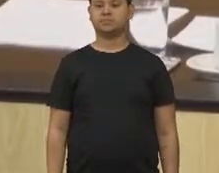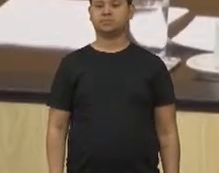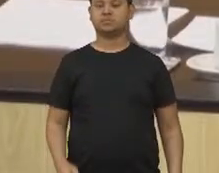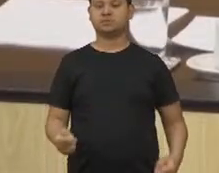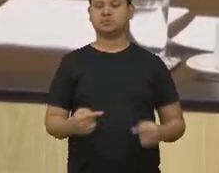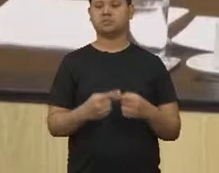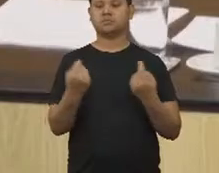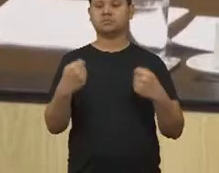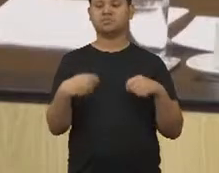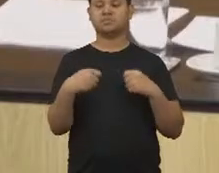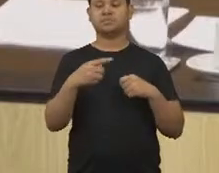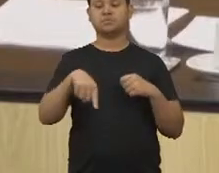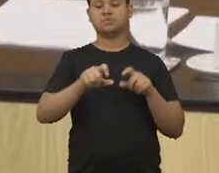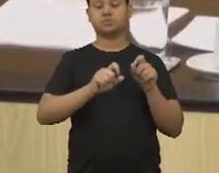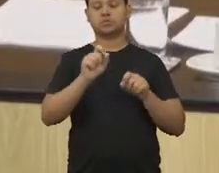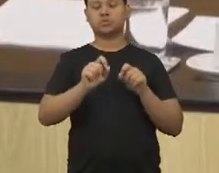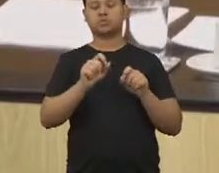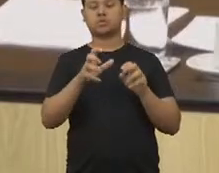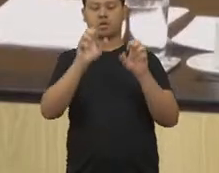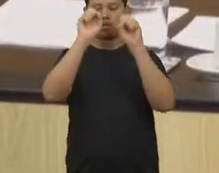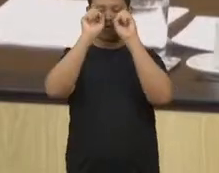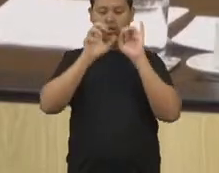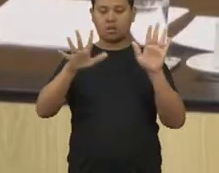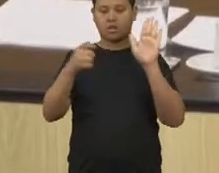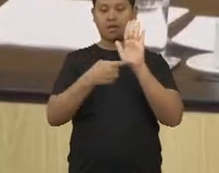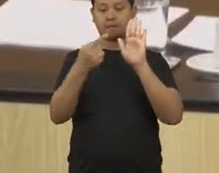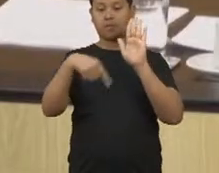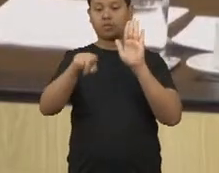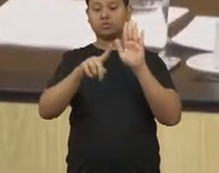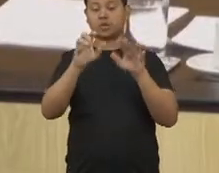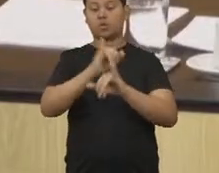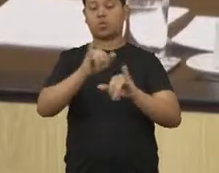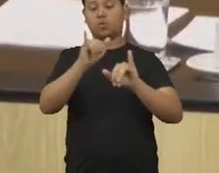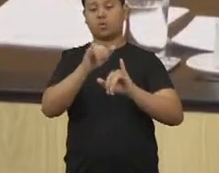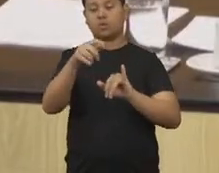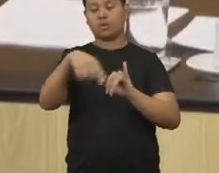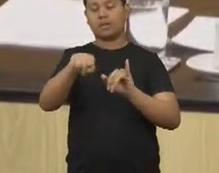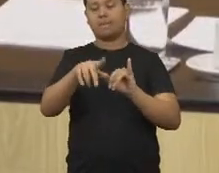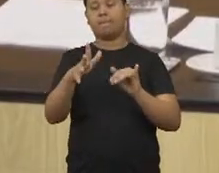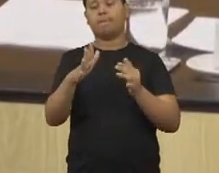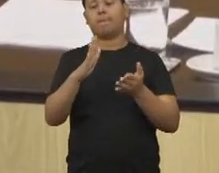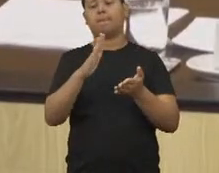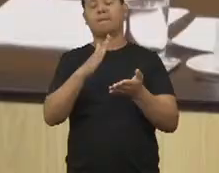considerando a necessidade de se garantir transparência e plena divulgação